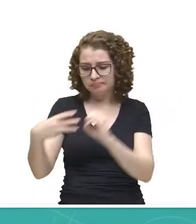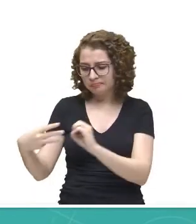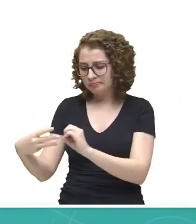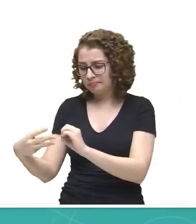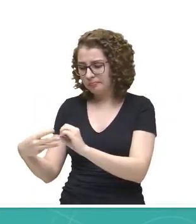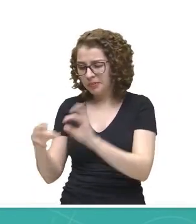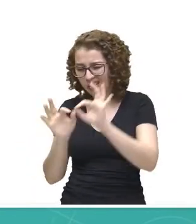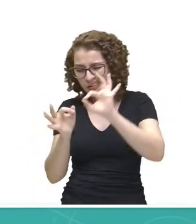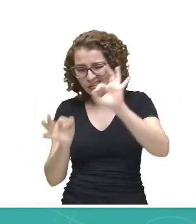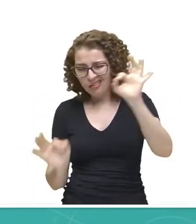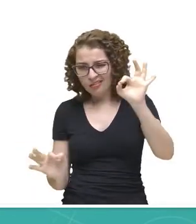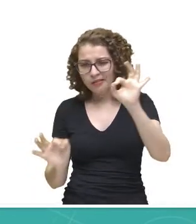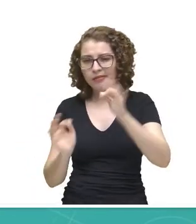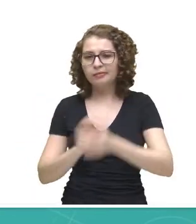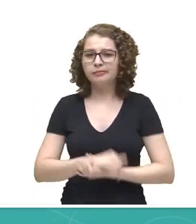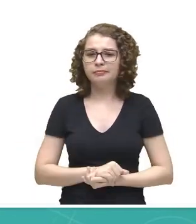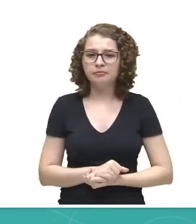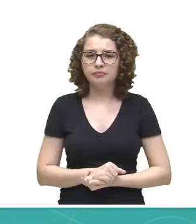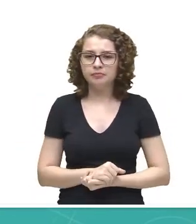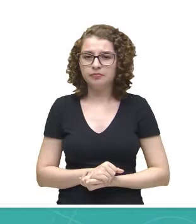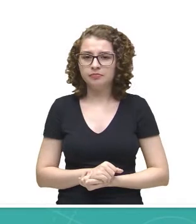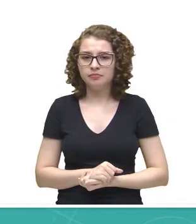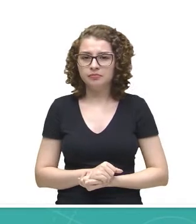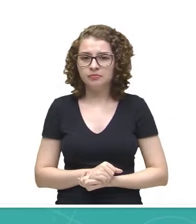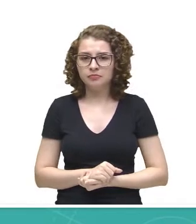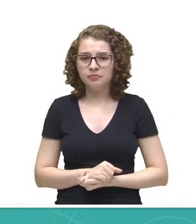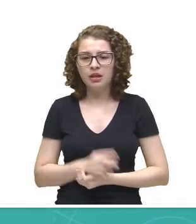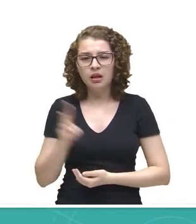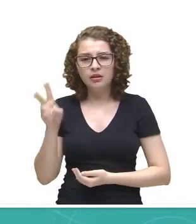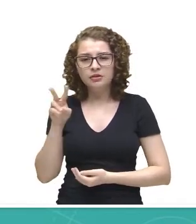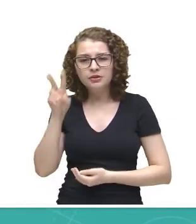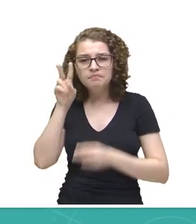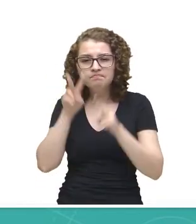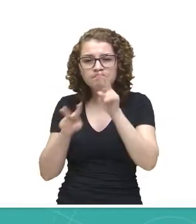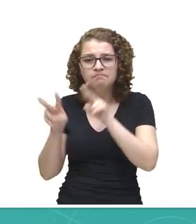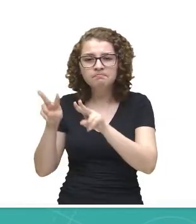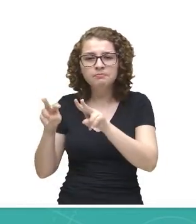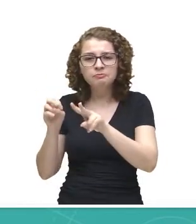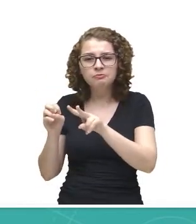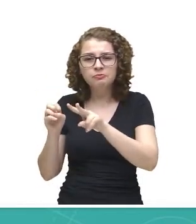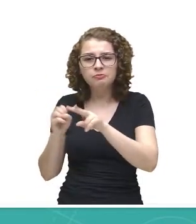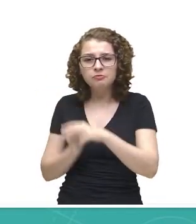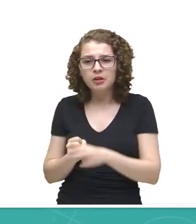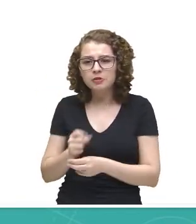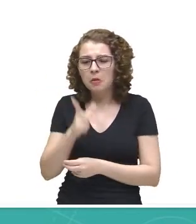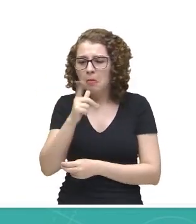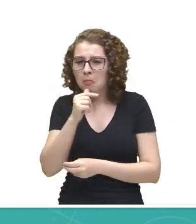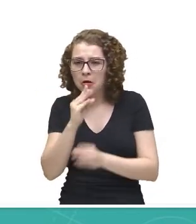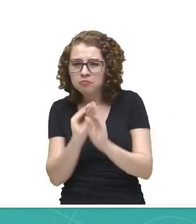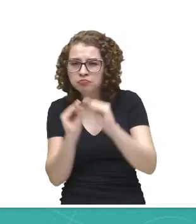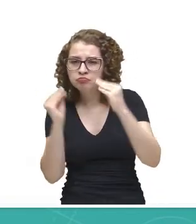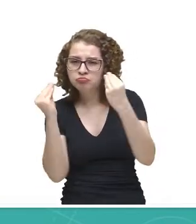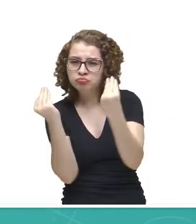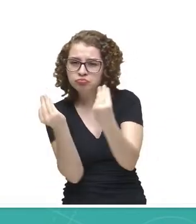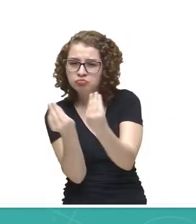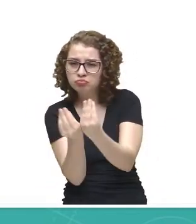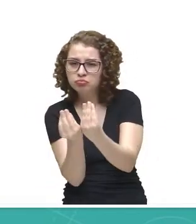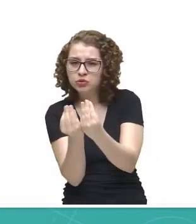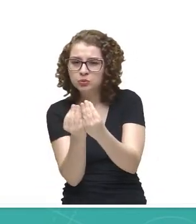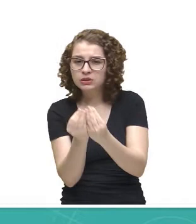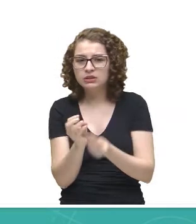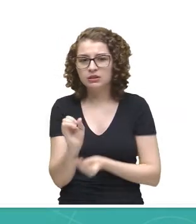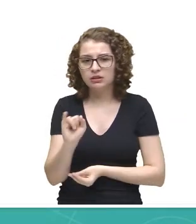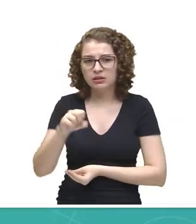das outras. E entre uma célula e outra, o que eu tenho? Essa substância intercelular, que